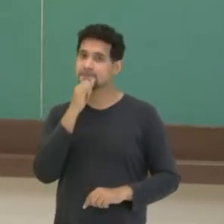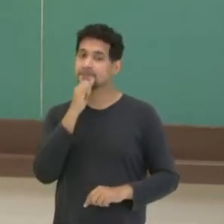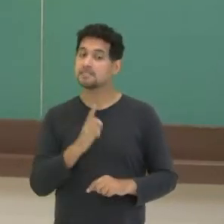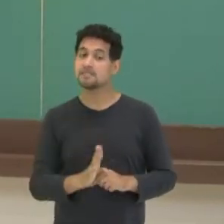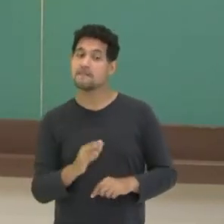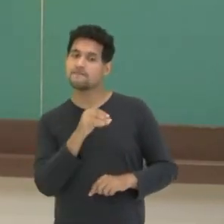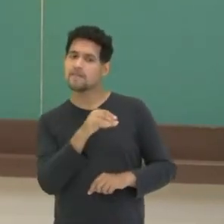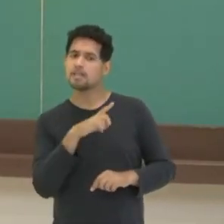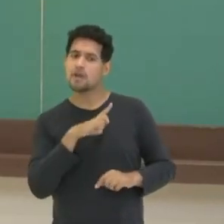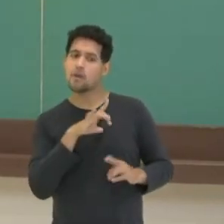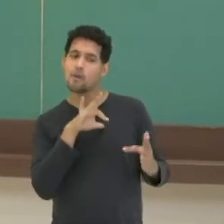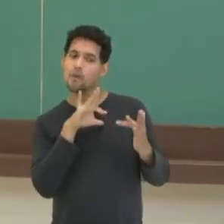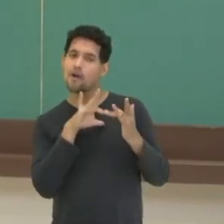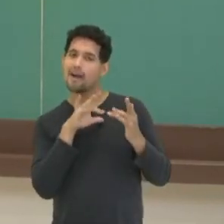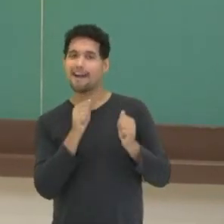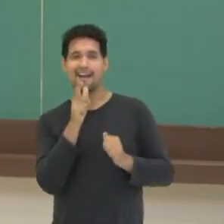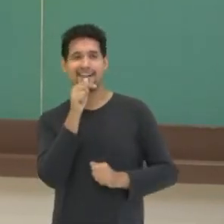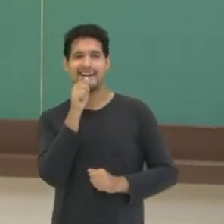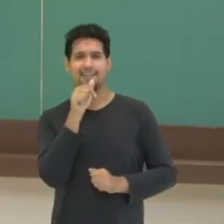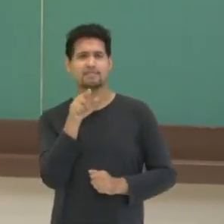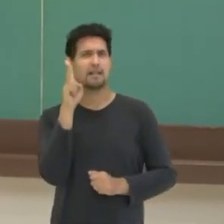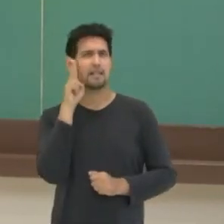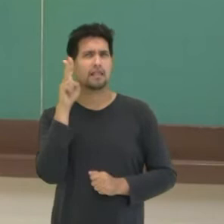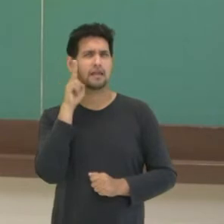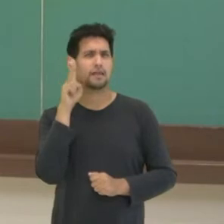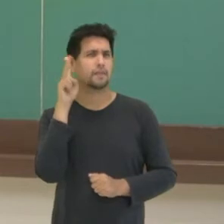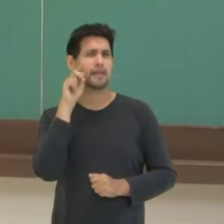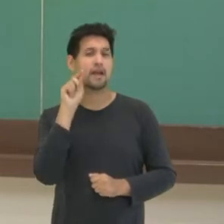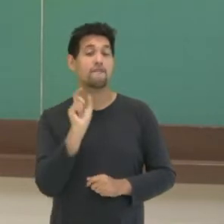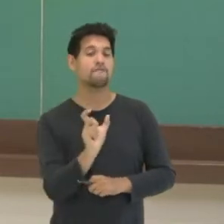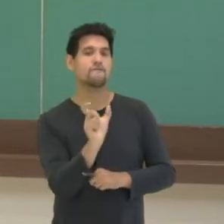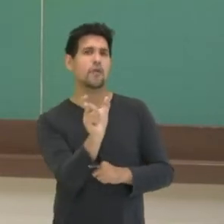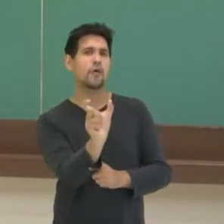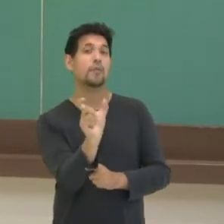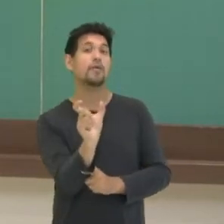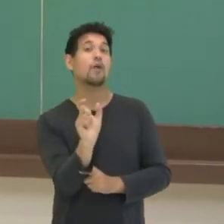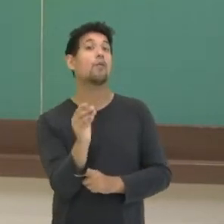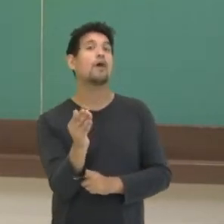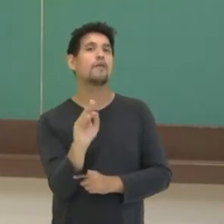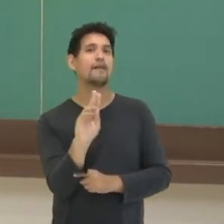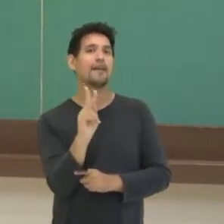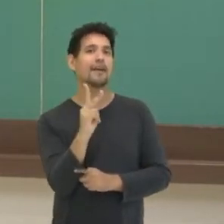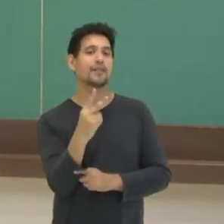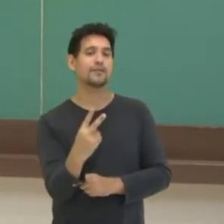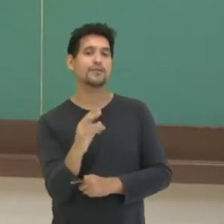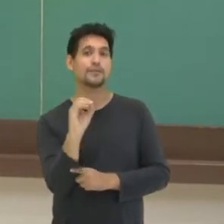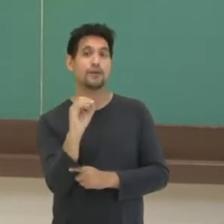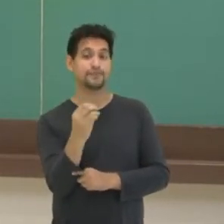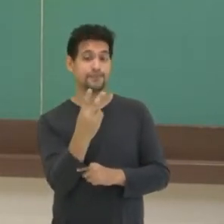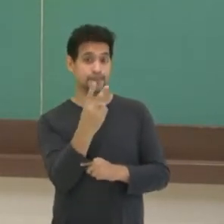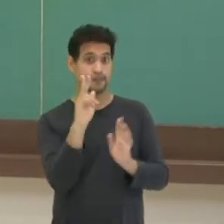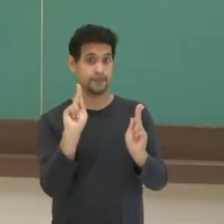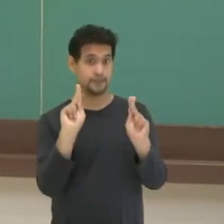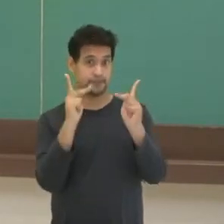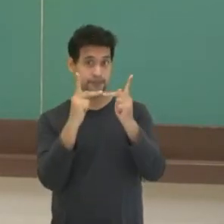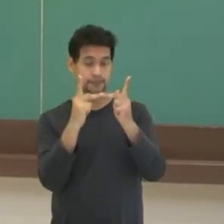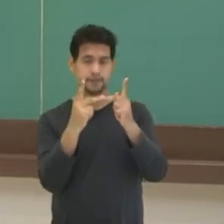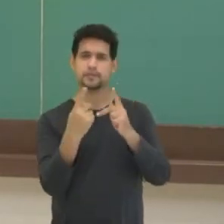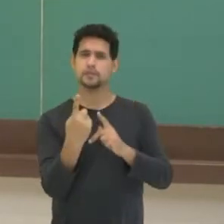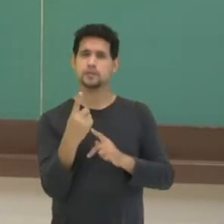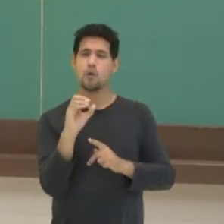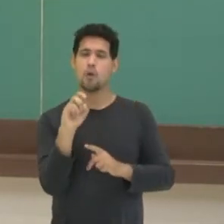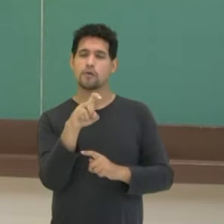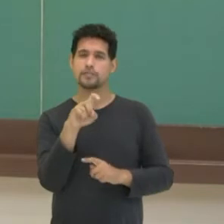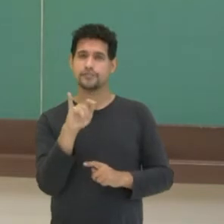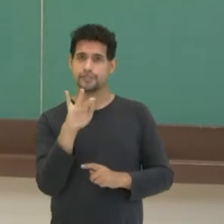em contato com essa substância, você vai lembrar da fórmula química dela. 2 hidrogênios, 1 oxigênio,